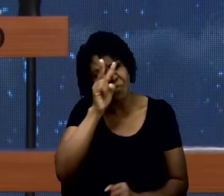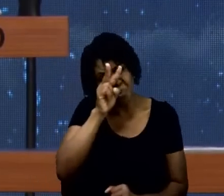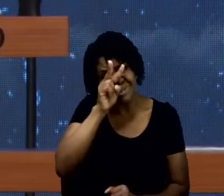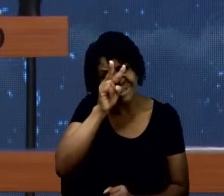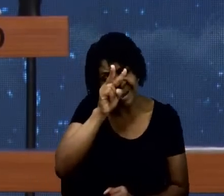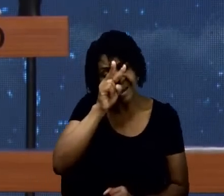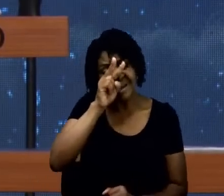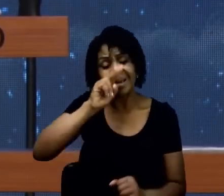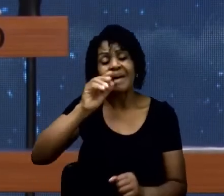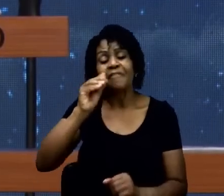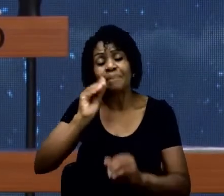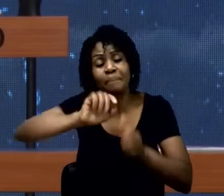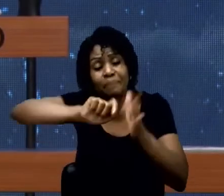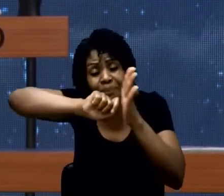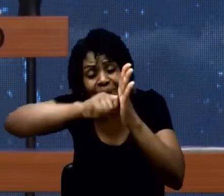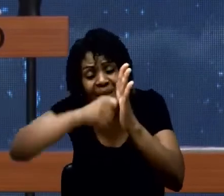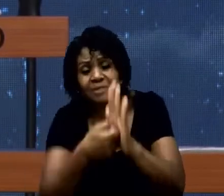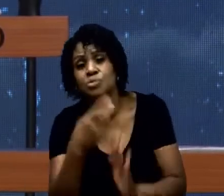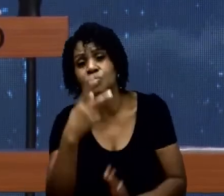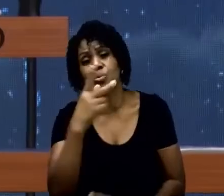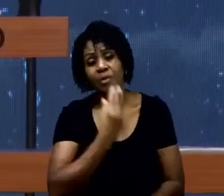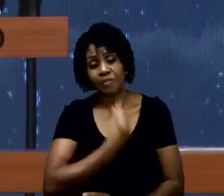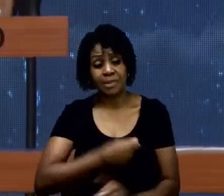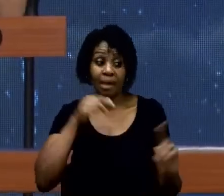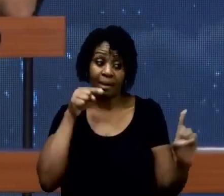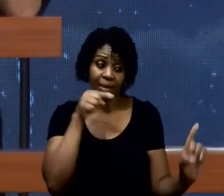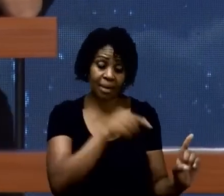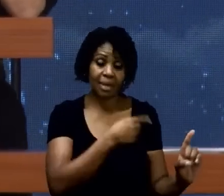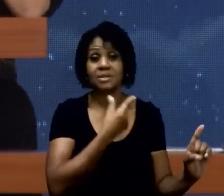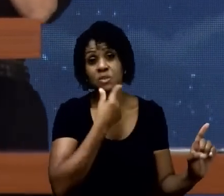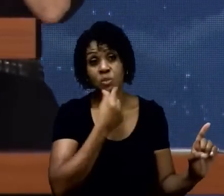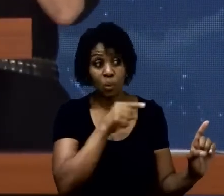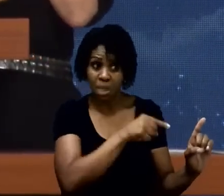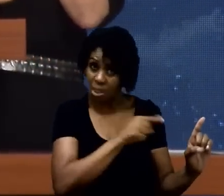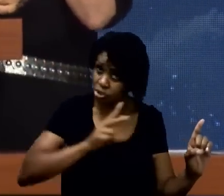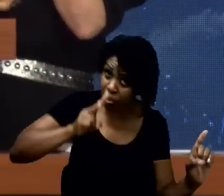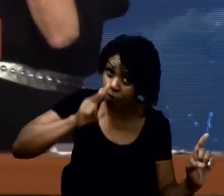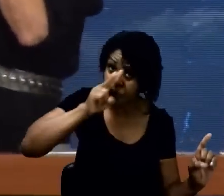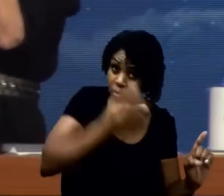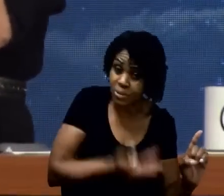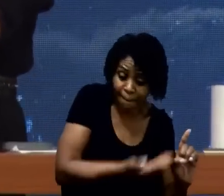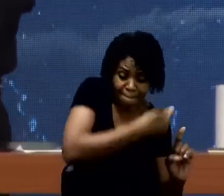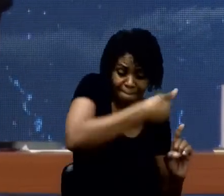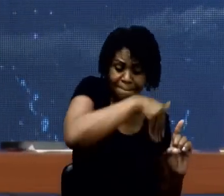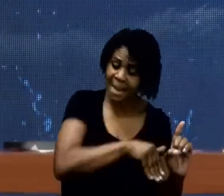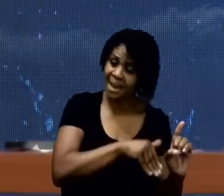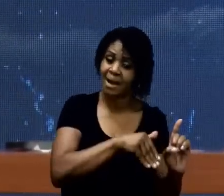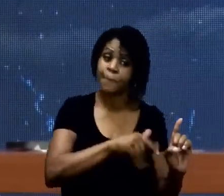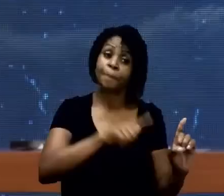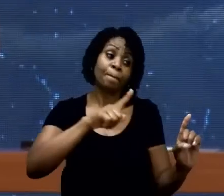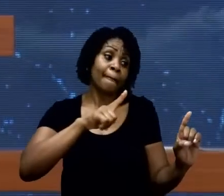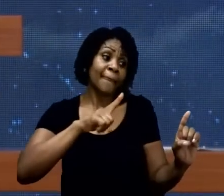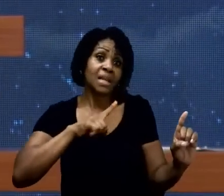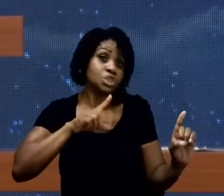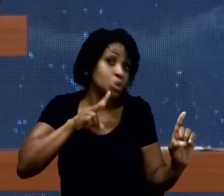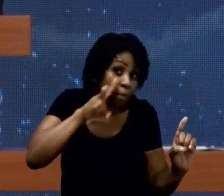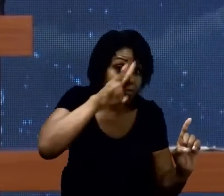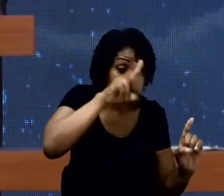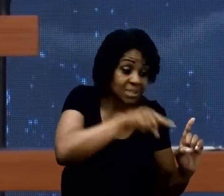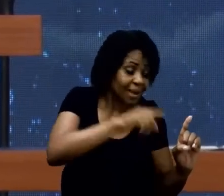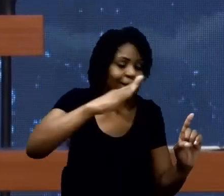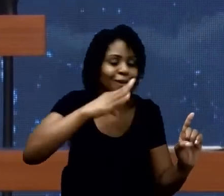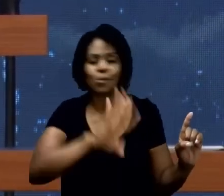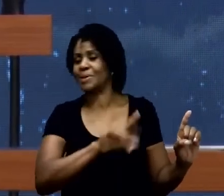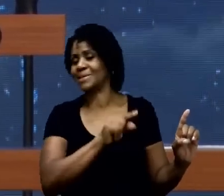bloqueado na tua vida. Aquele homem tinha um potencial que daqui a pouco você vai ver. Mas ele tinha um potencial que nem ele mesmo